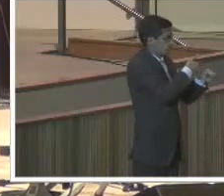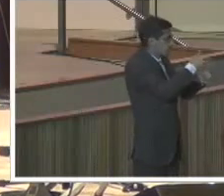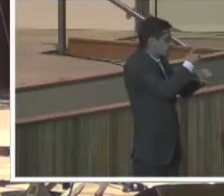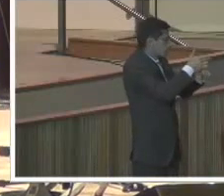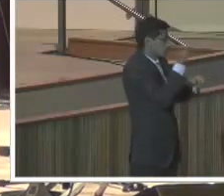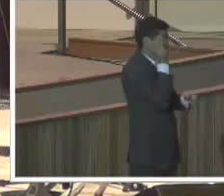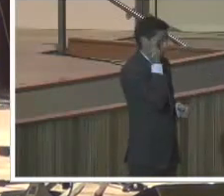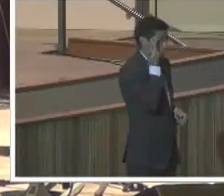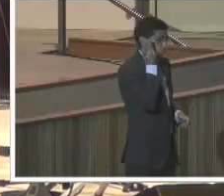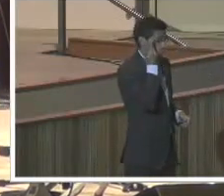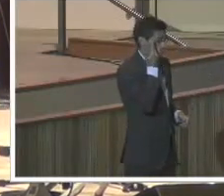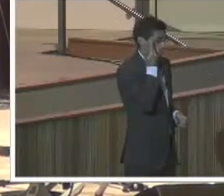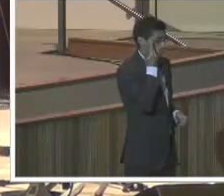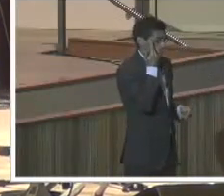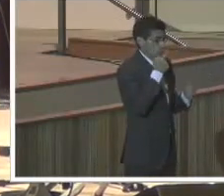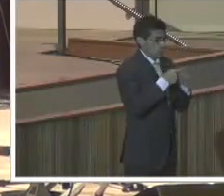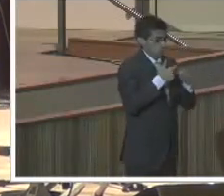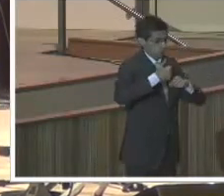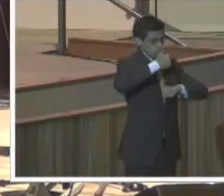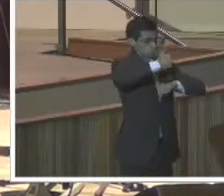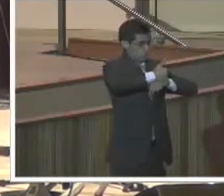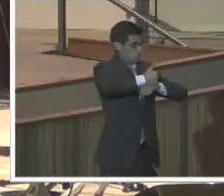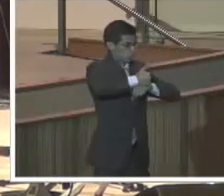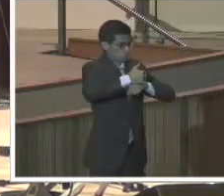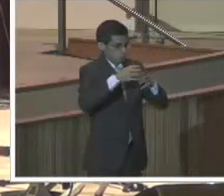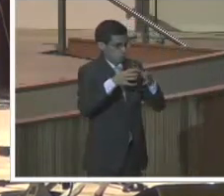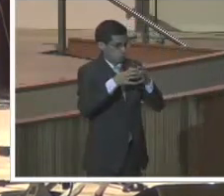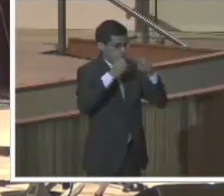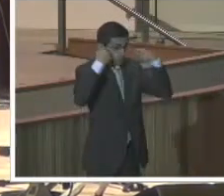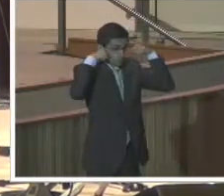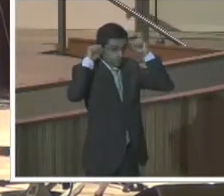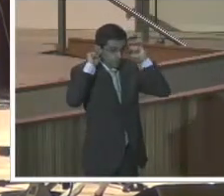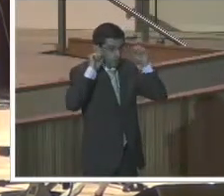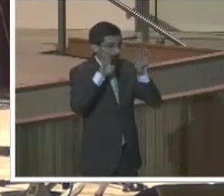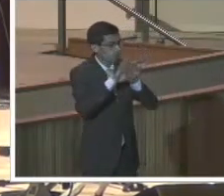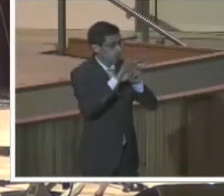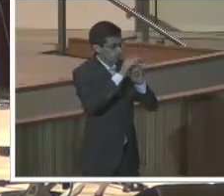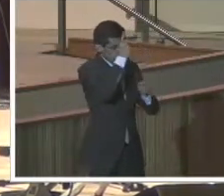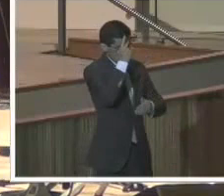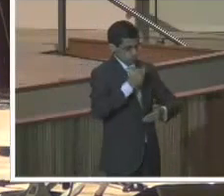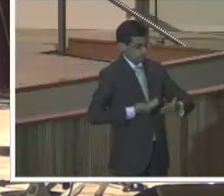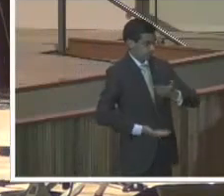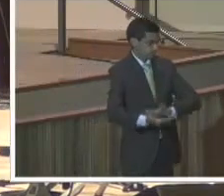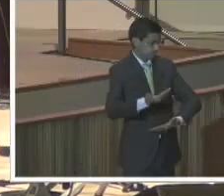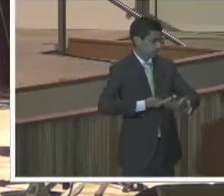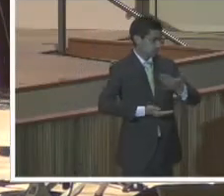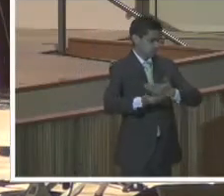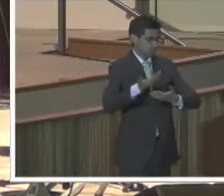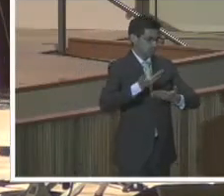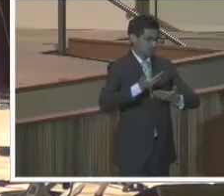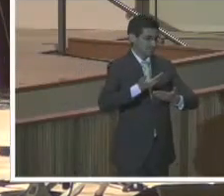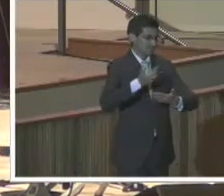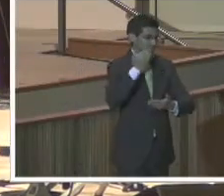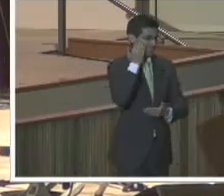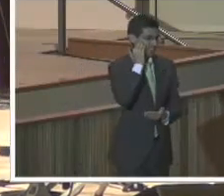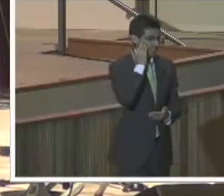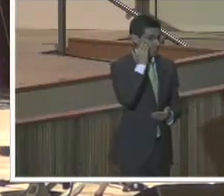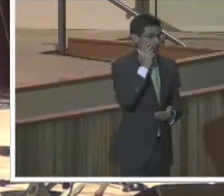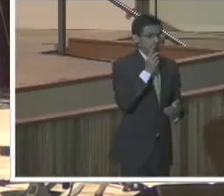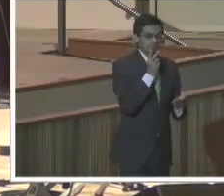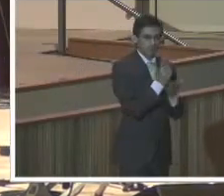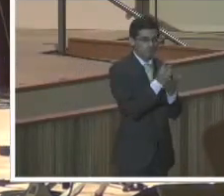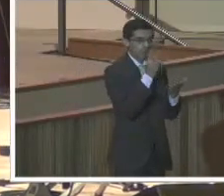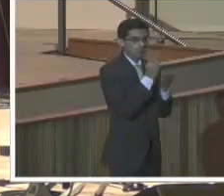tanto para os donos do rebanho, como para os seus empregados. Eles procuravam